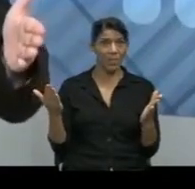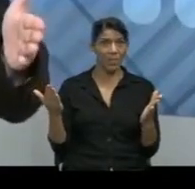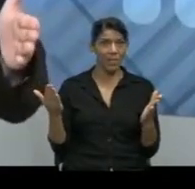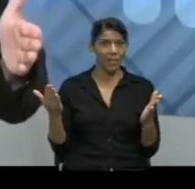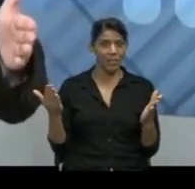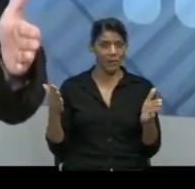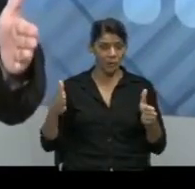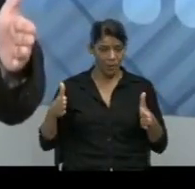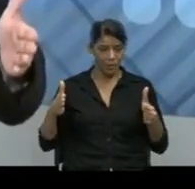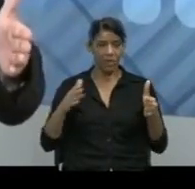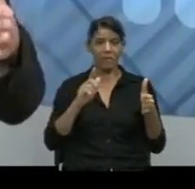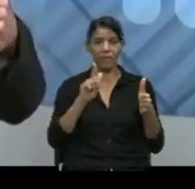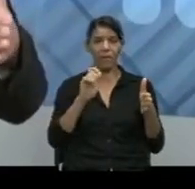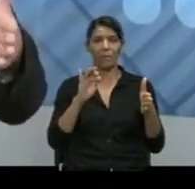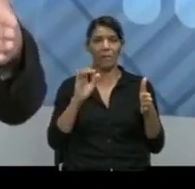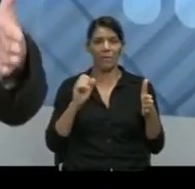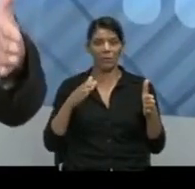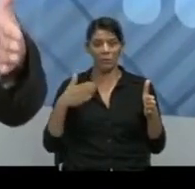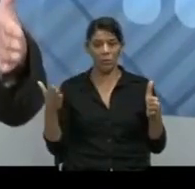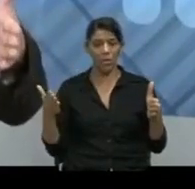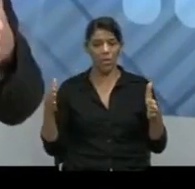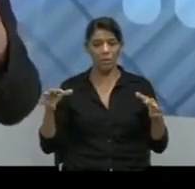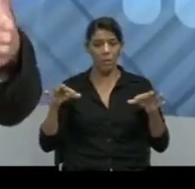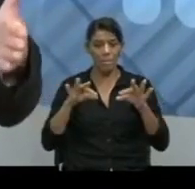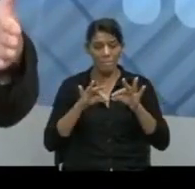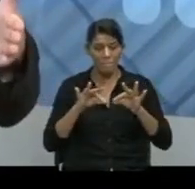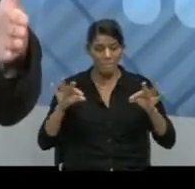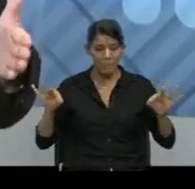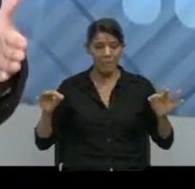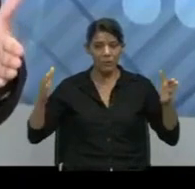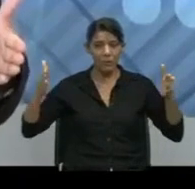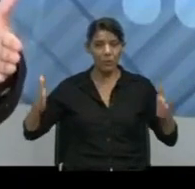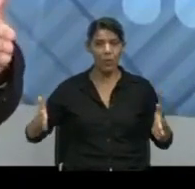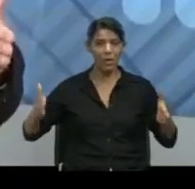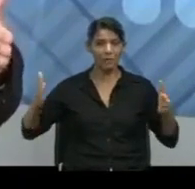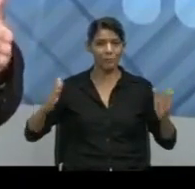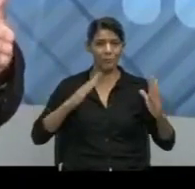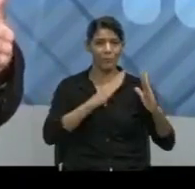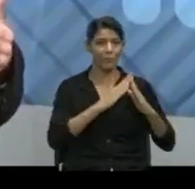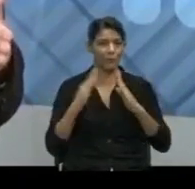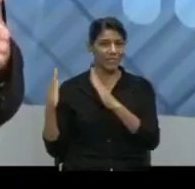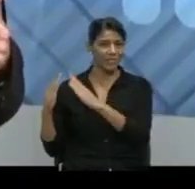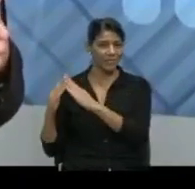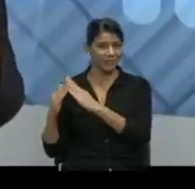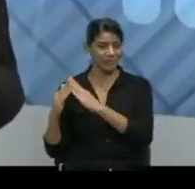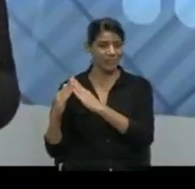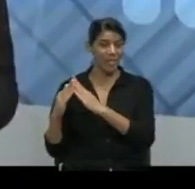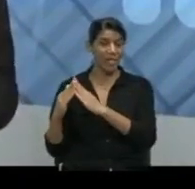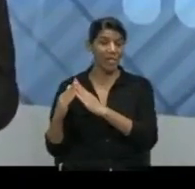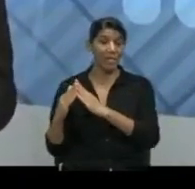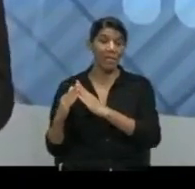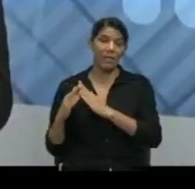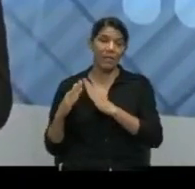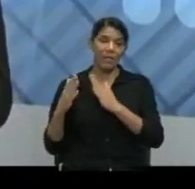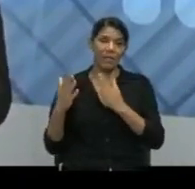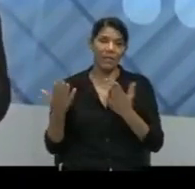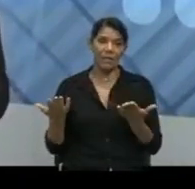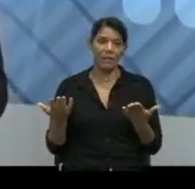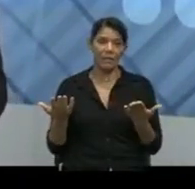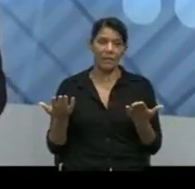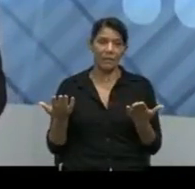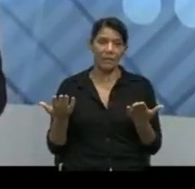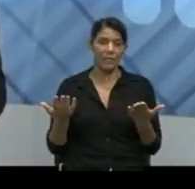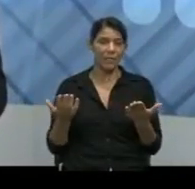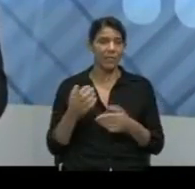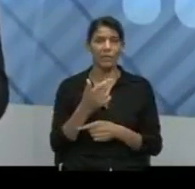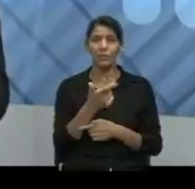nas laterais, tá? Fazer meu gabarito preso nas paredes vizinhas, sem problema nenhum. Então, eu já